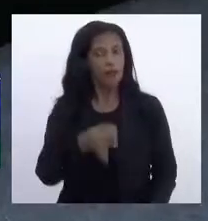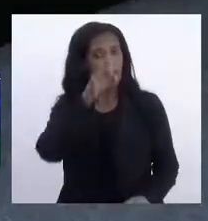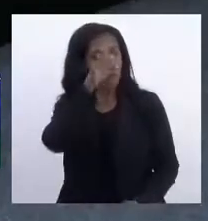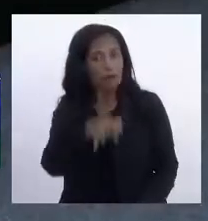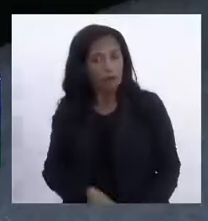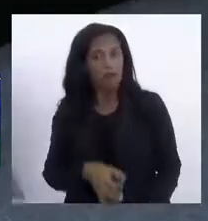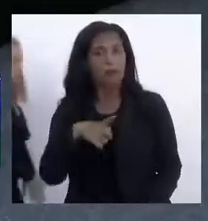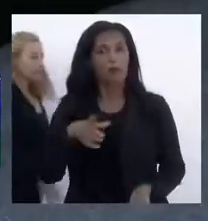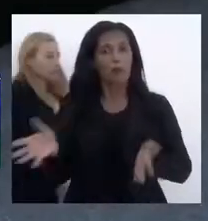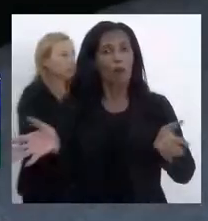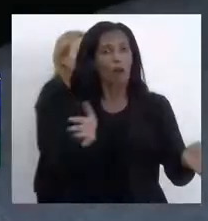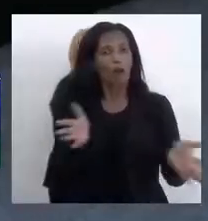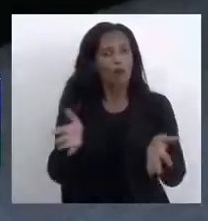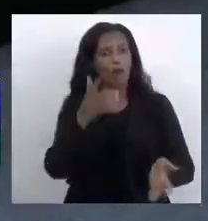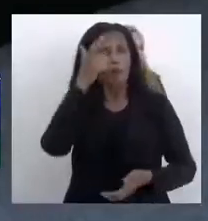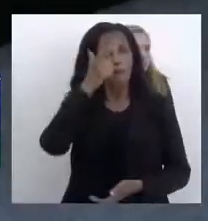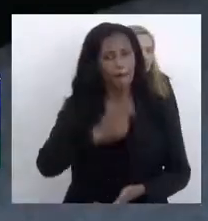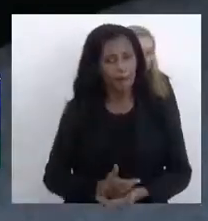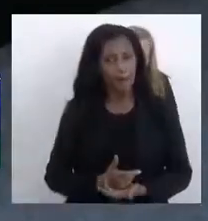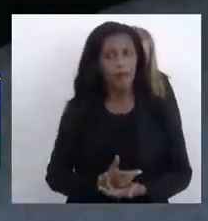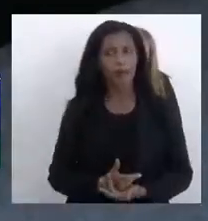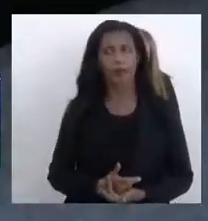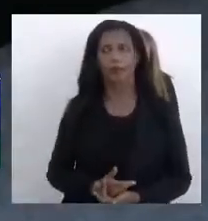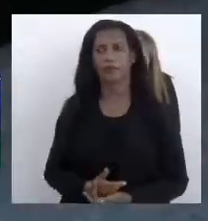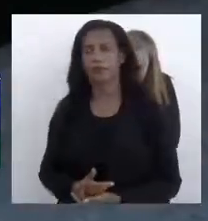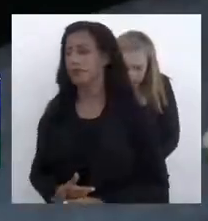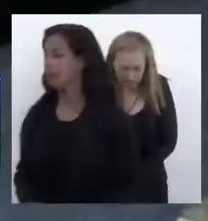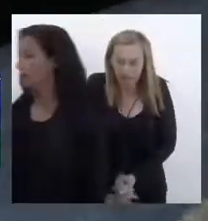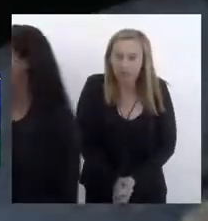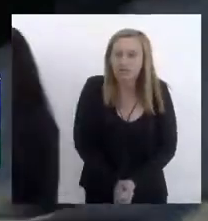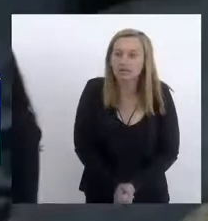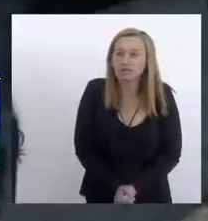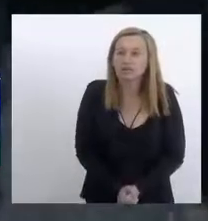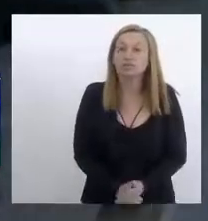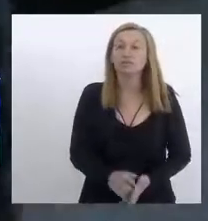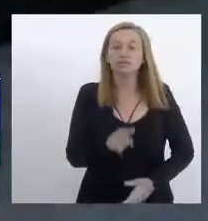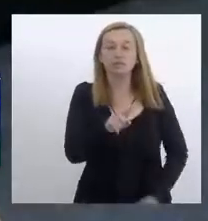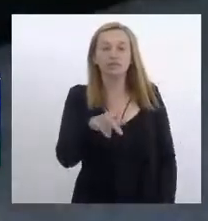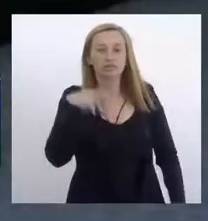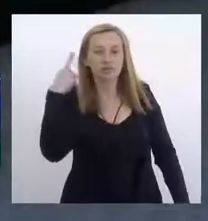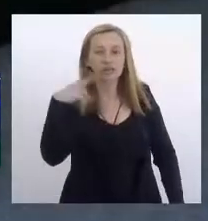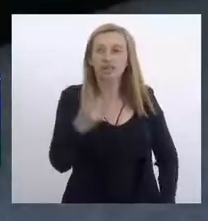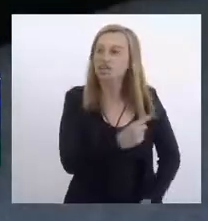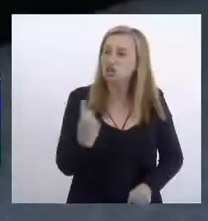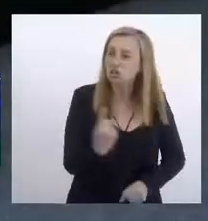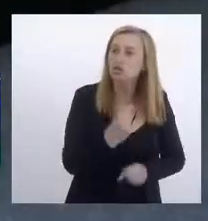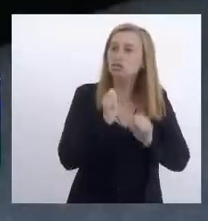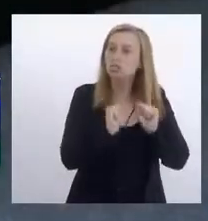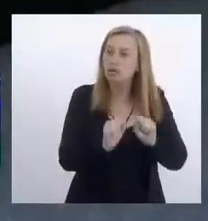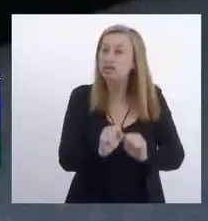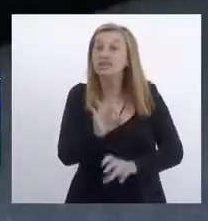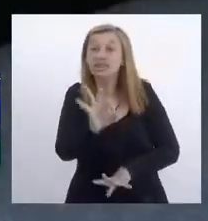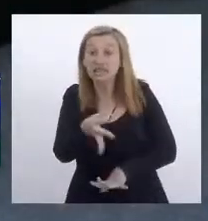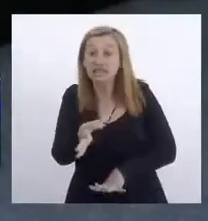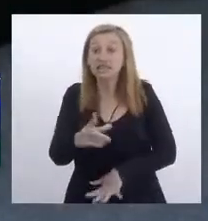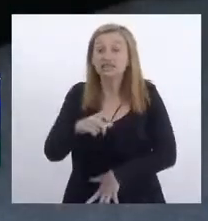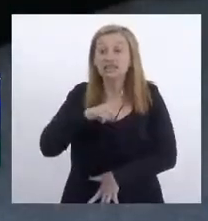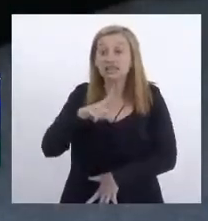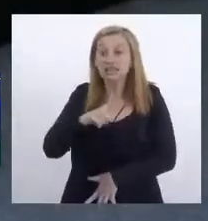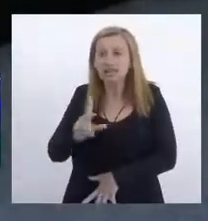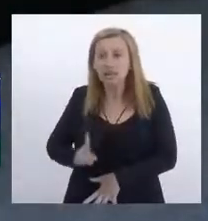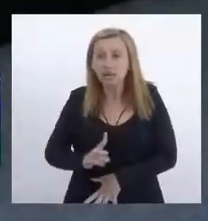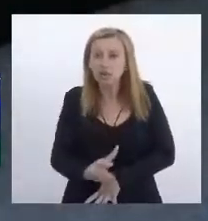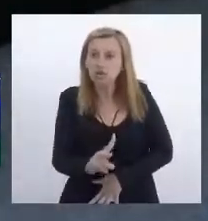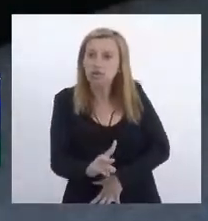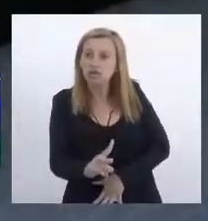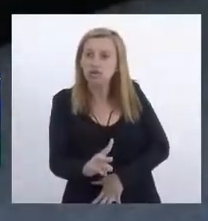exatamente ter uma articulação pessoal com esse parlamentar, para que a gente possa garantir a